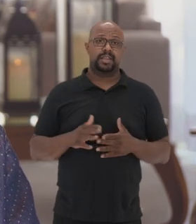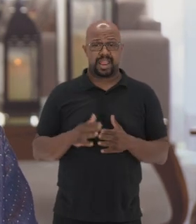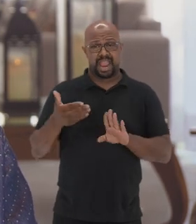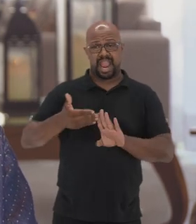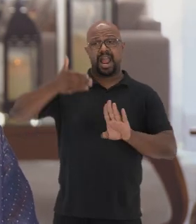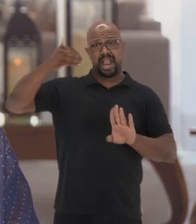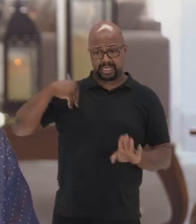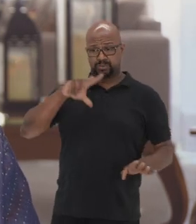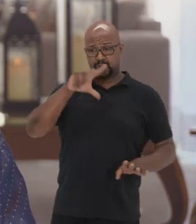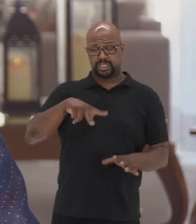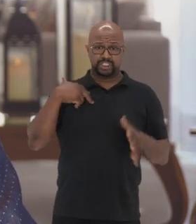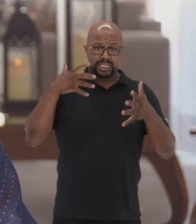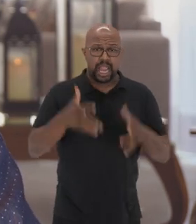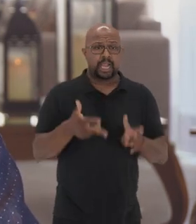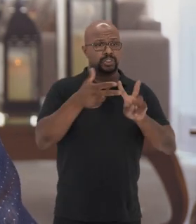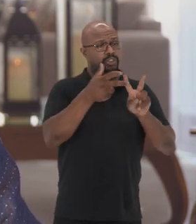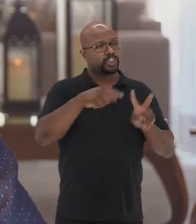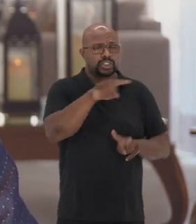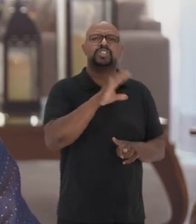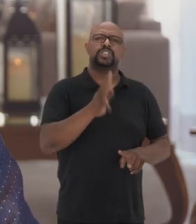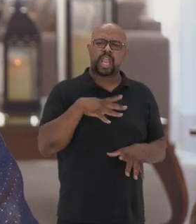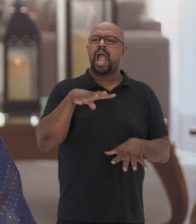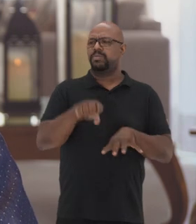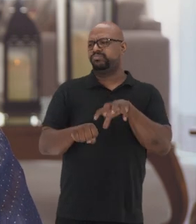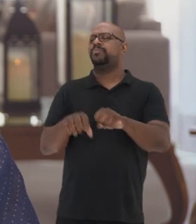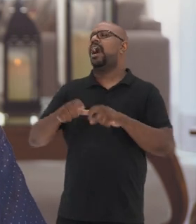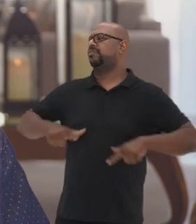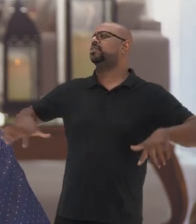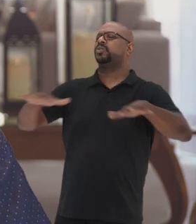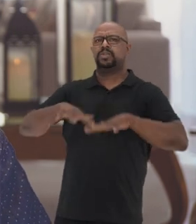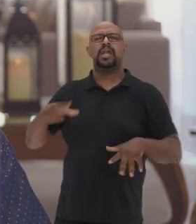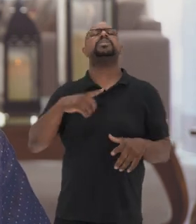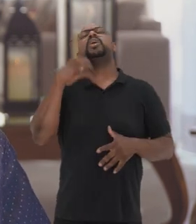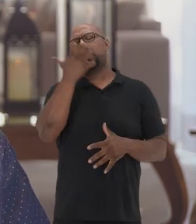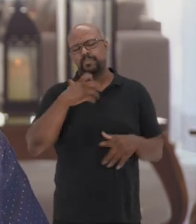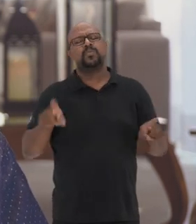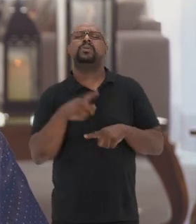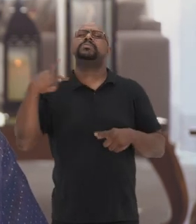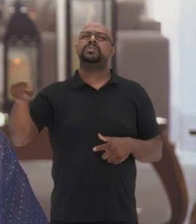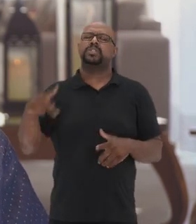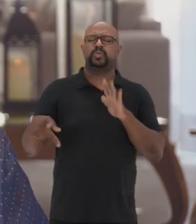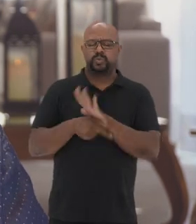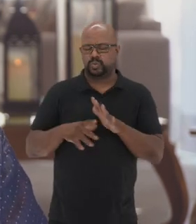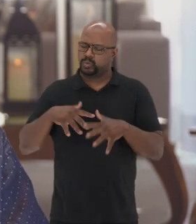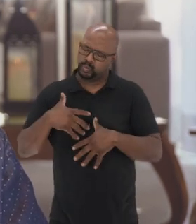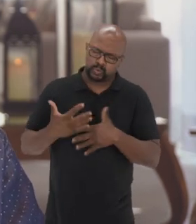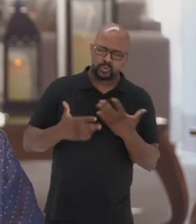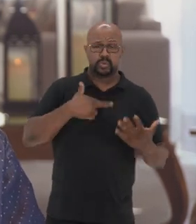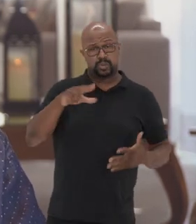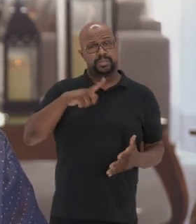dos portugueses chegarem por aqui os indígenas já ocupavam esse lugar e produziu música para os seus rituais como